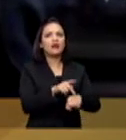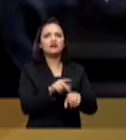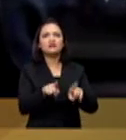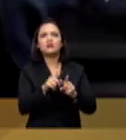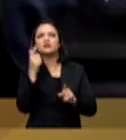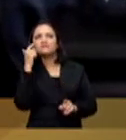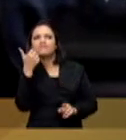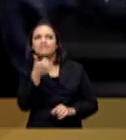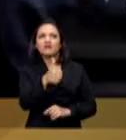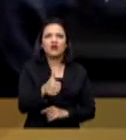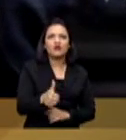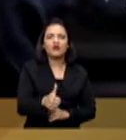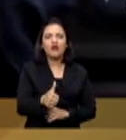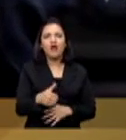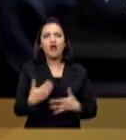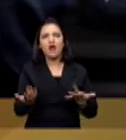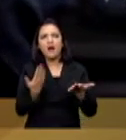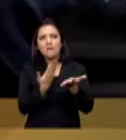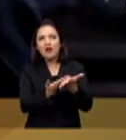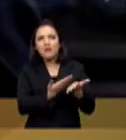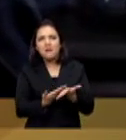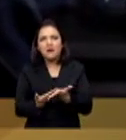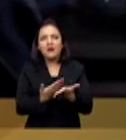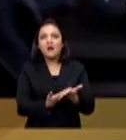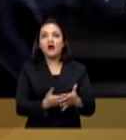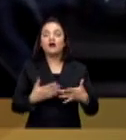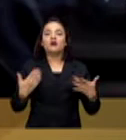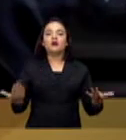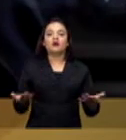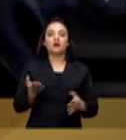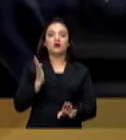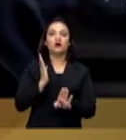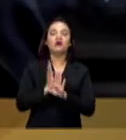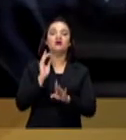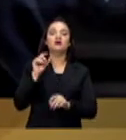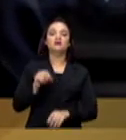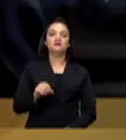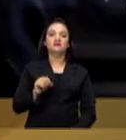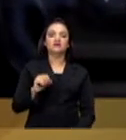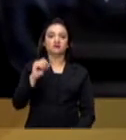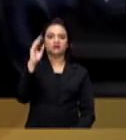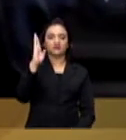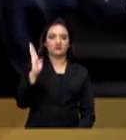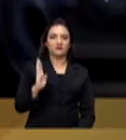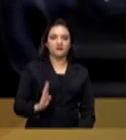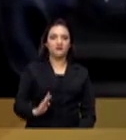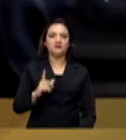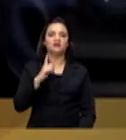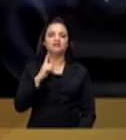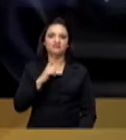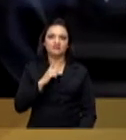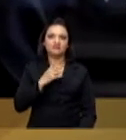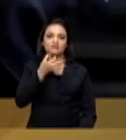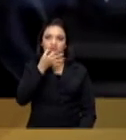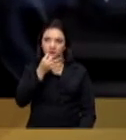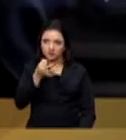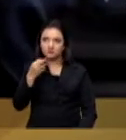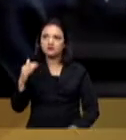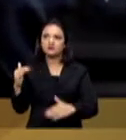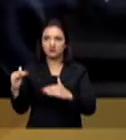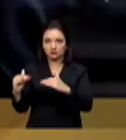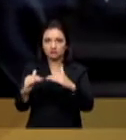aí nós vamos encontrar no Brasil e alhures um certo consenso acerca da